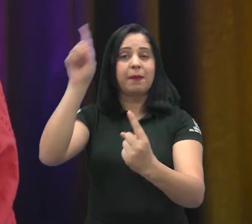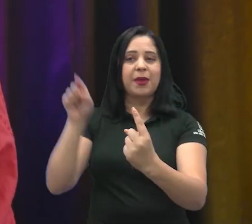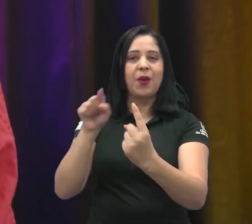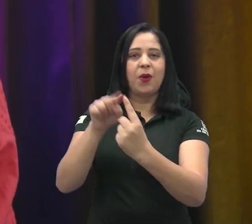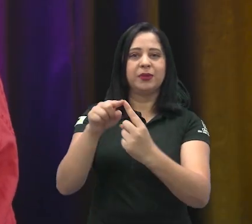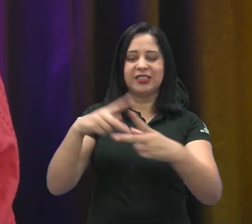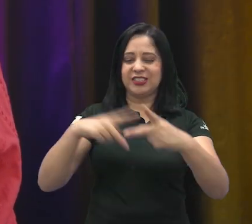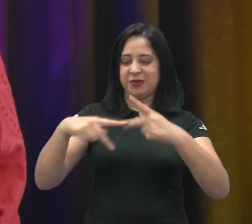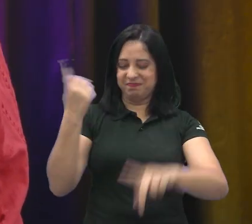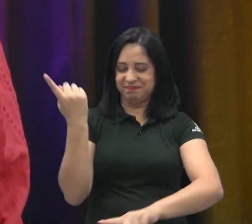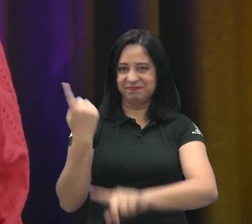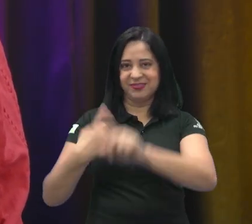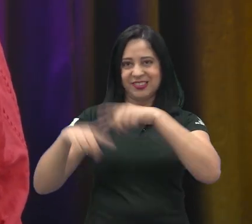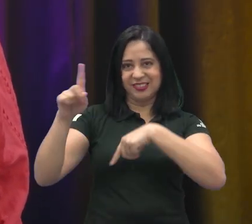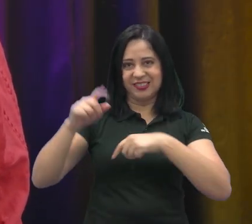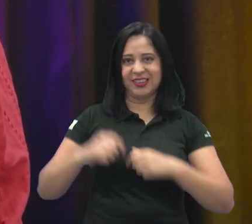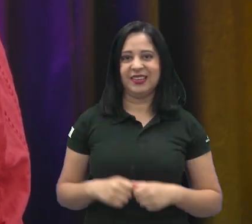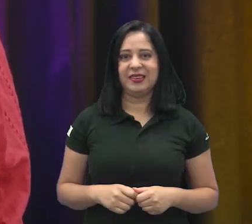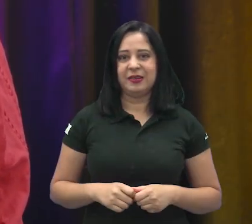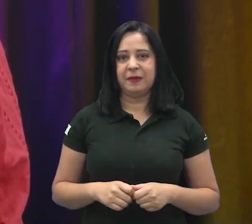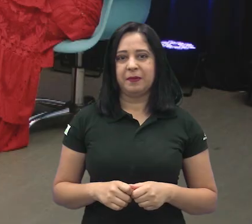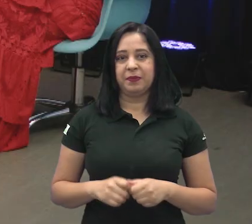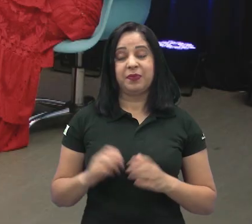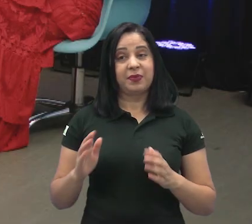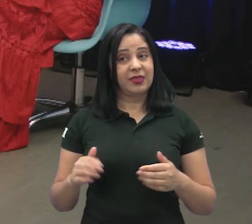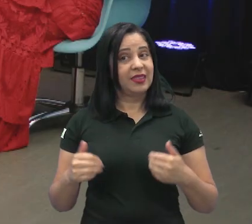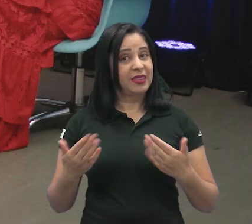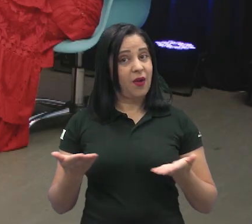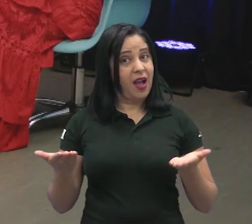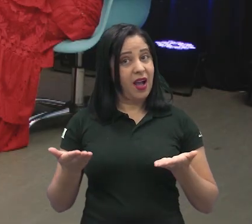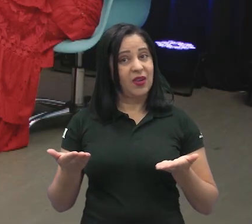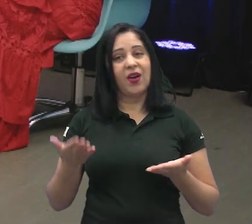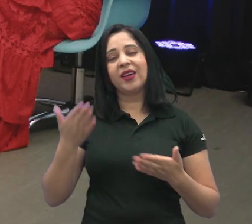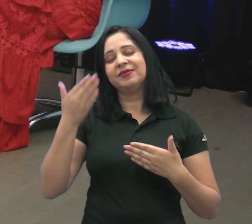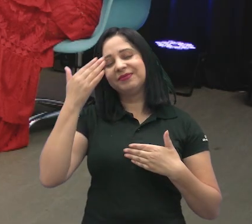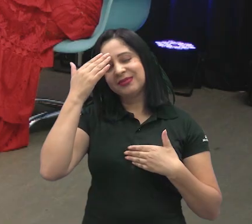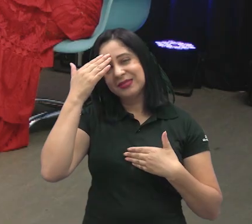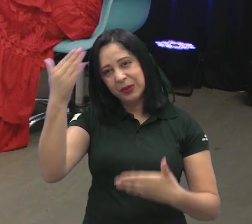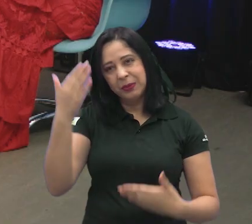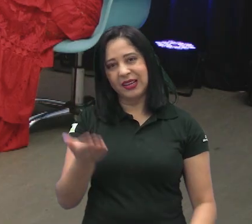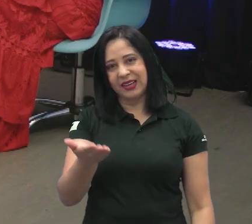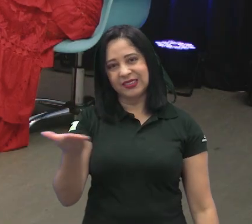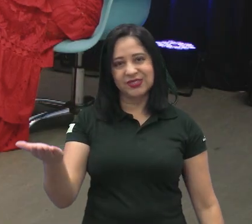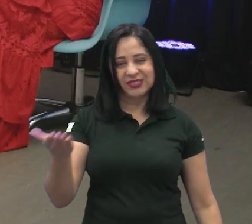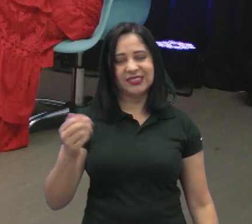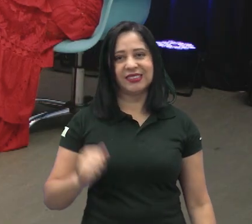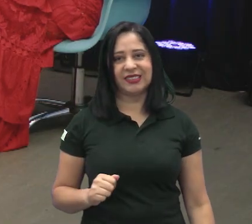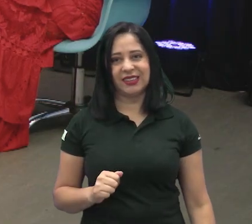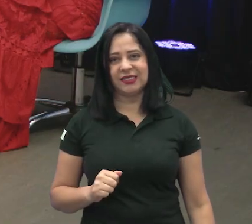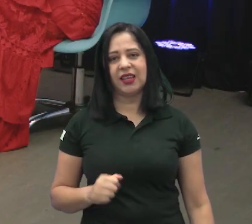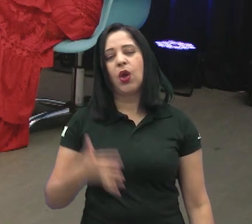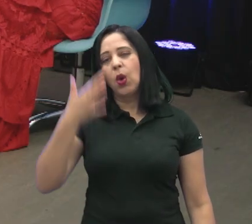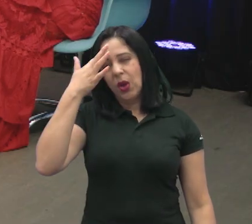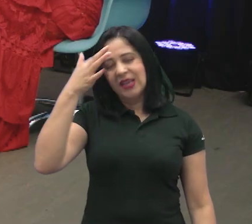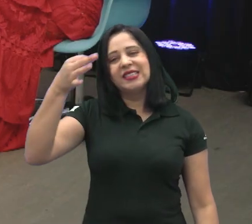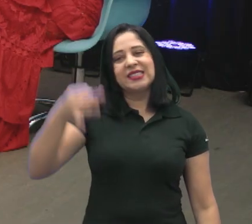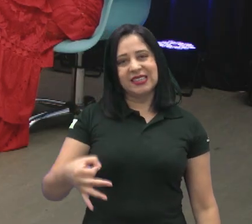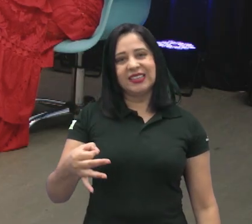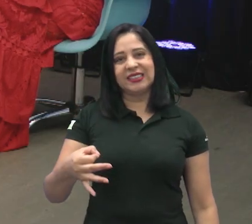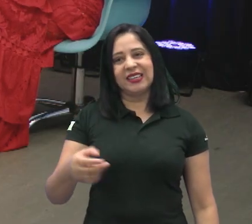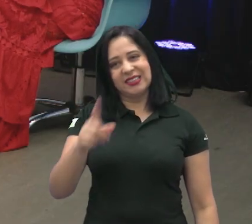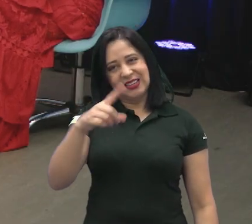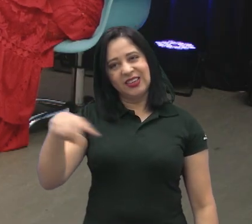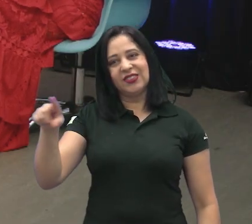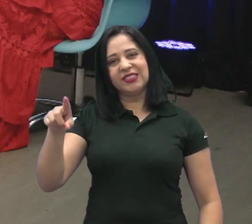bem comum, para o nosso progresso de São José dos Campos. Então eu quero finalizar aí o nosso bloco agradecendo a participação de vocês, que eu